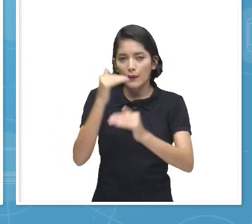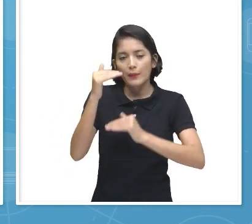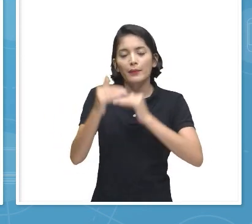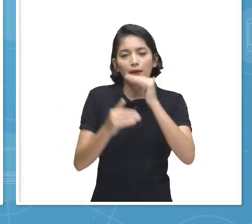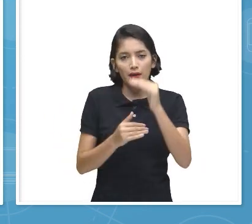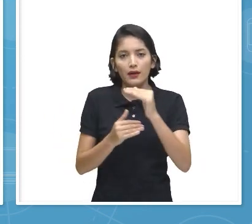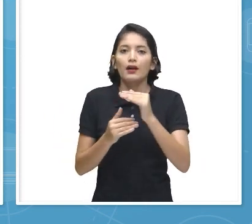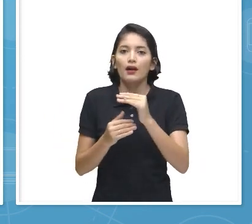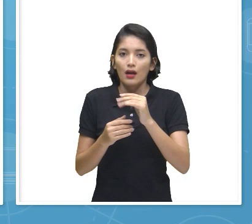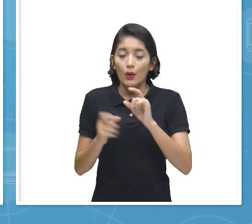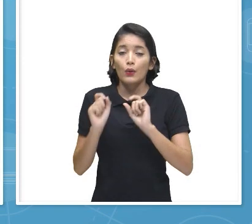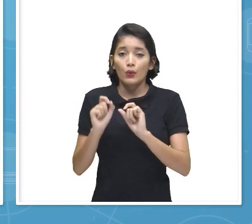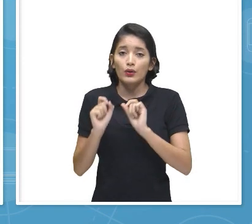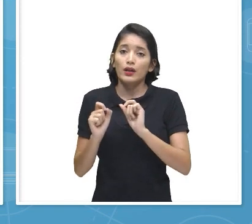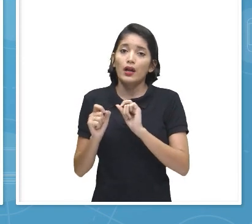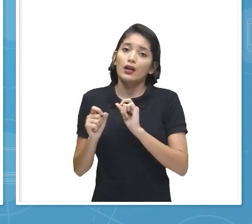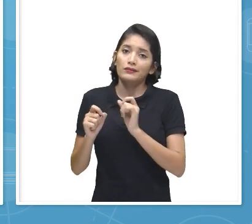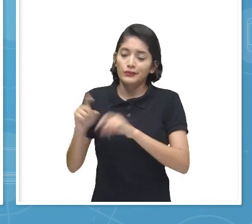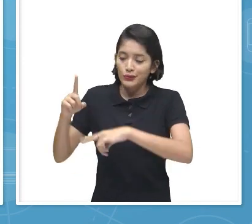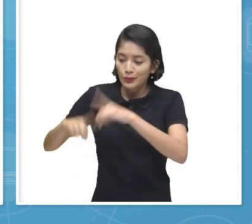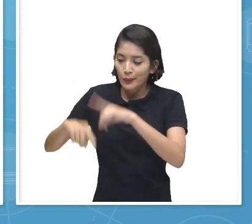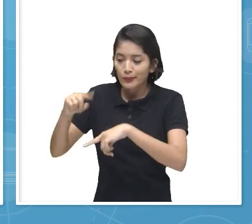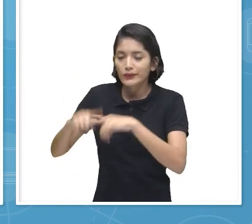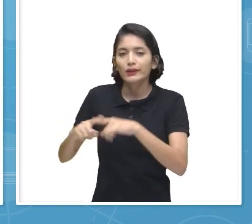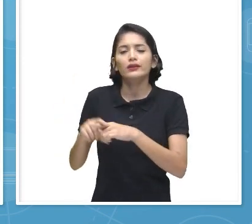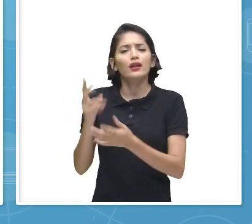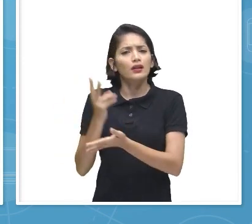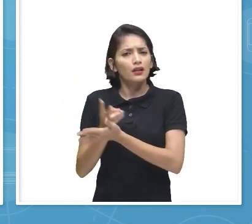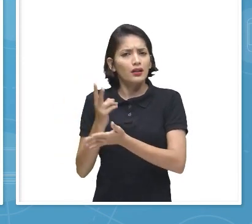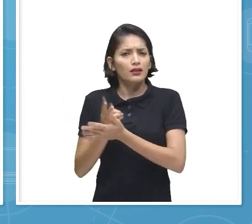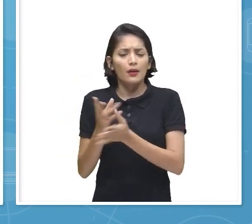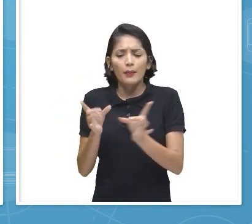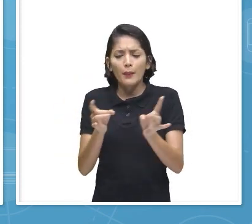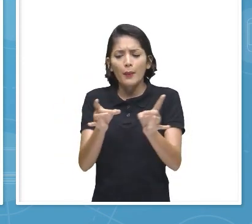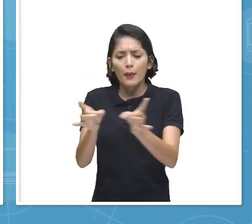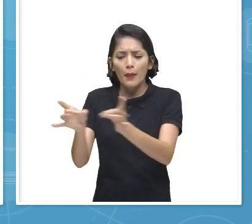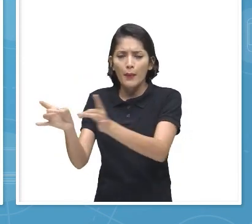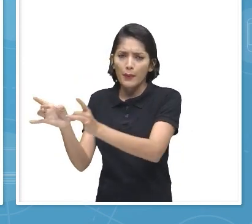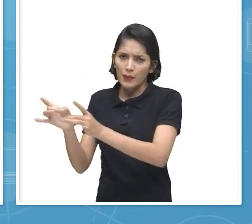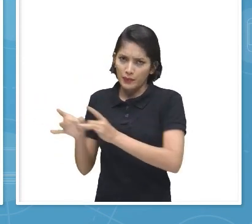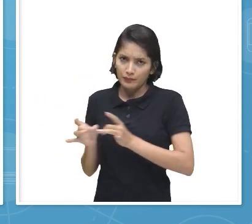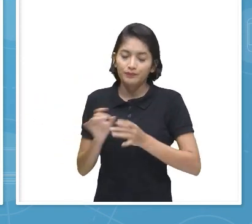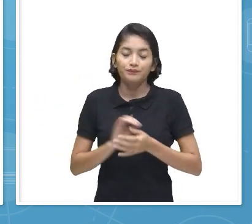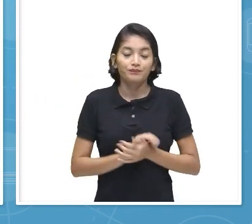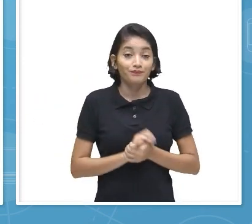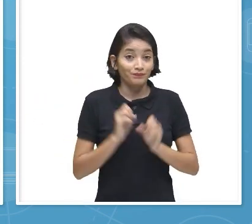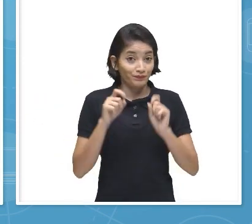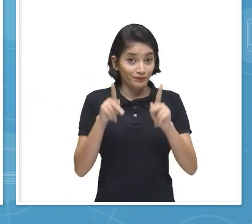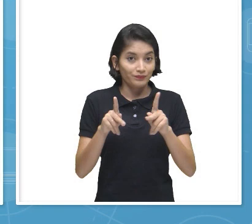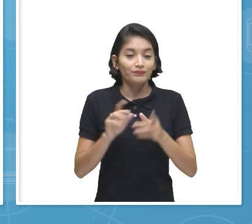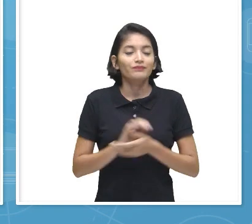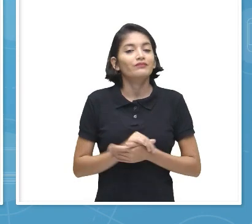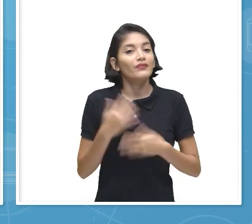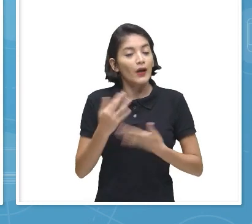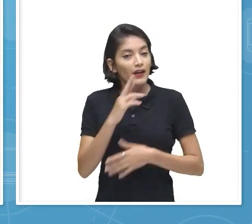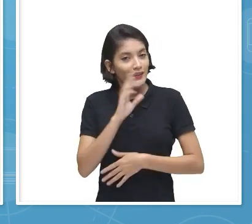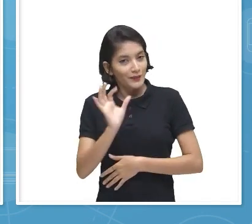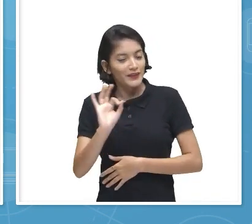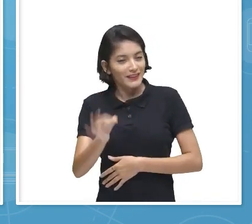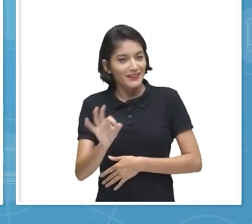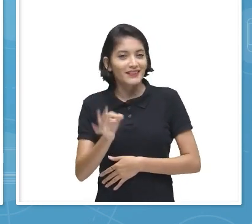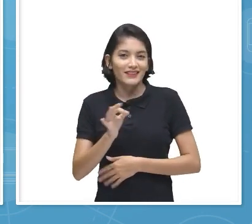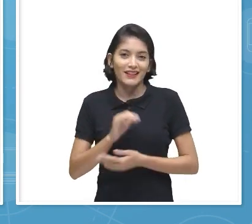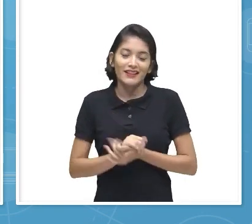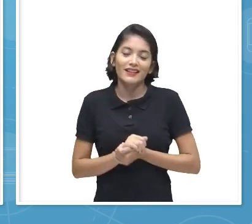fragmentação de suas ações que são constantemente comercializadas como mercadorias, tá bom? Então, essa é a resposta